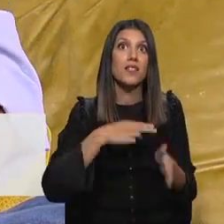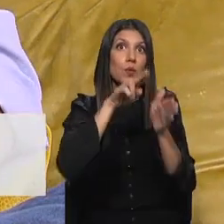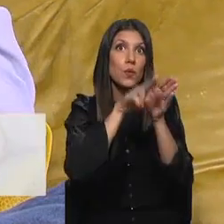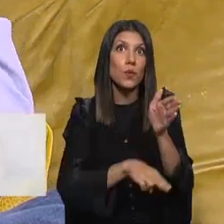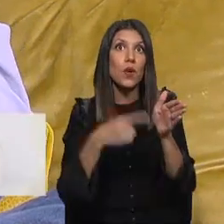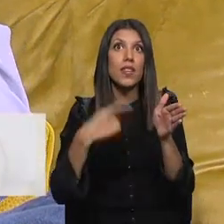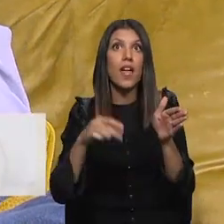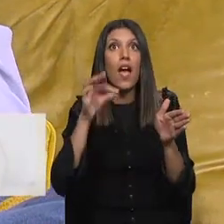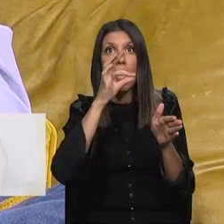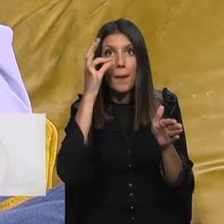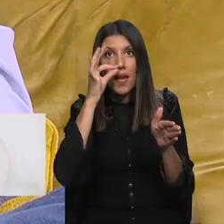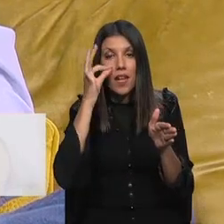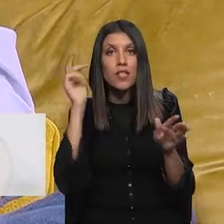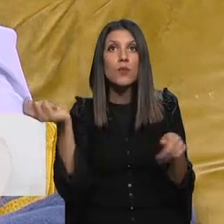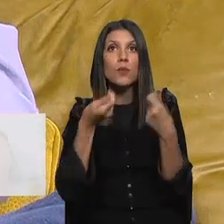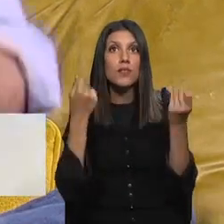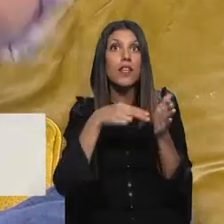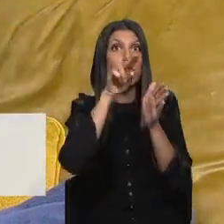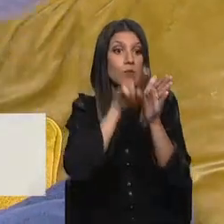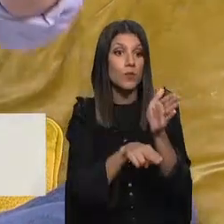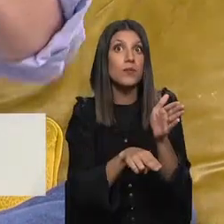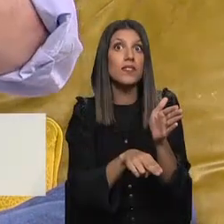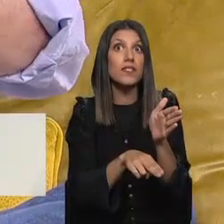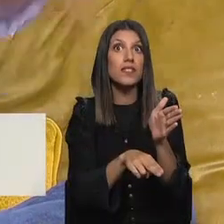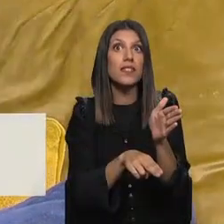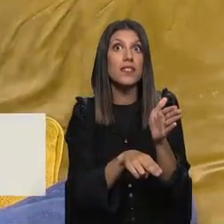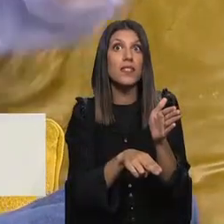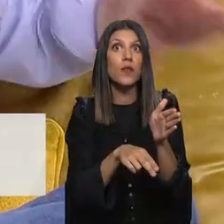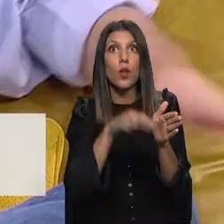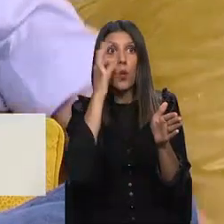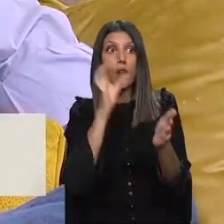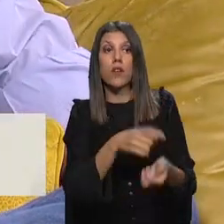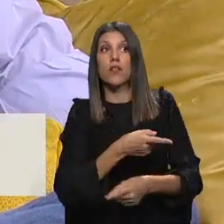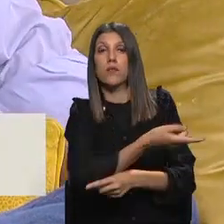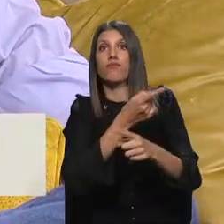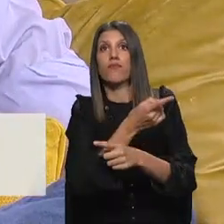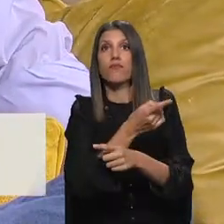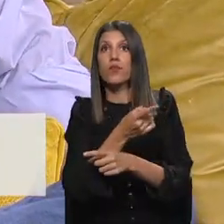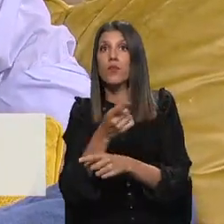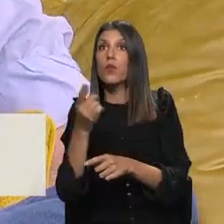canetas com a publicidade da funerária, que é uma coisa, eu mando logo a caneta, o meu amigo do Algarve